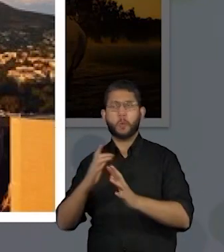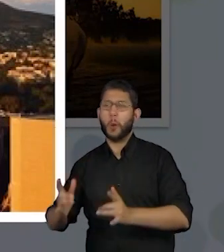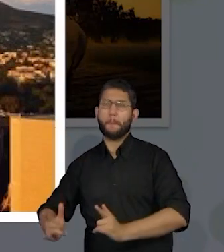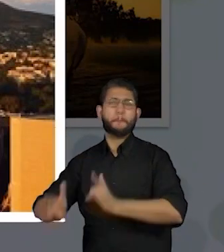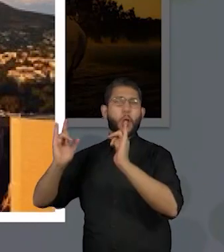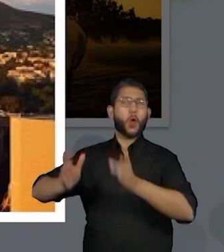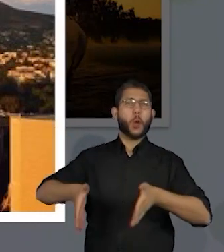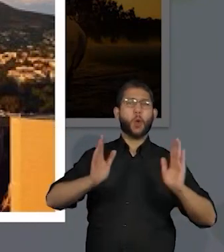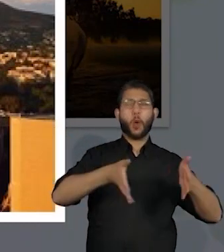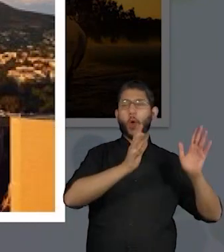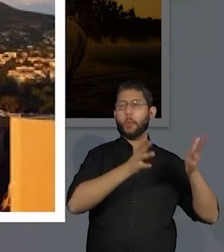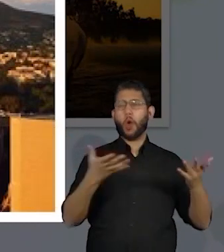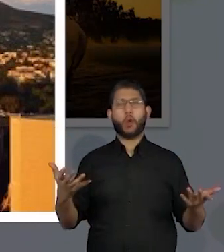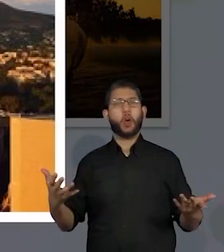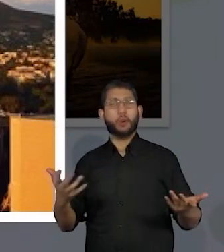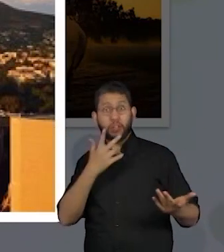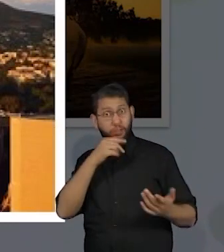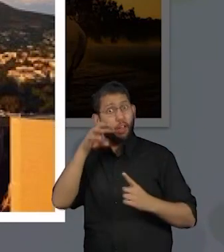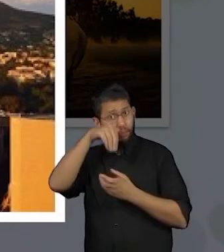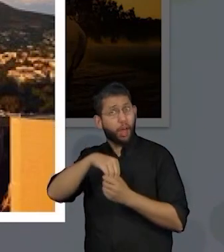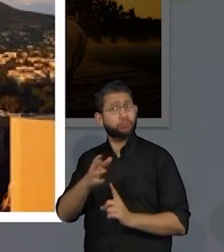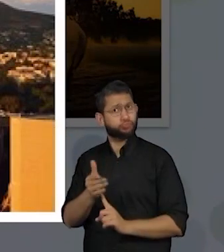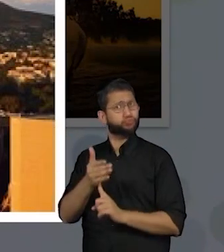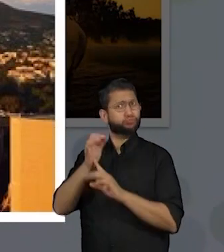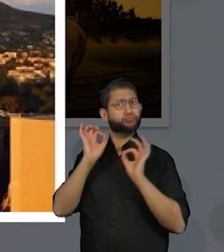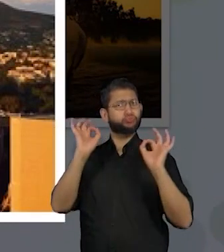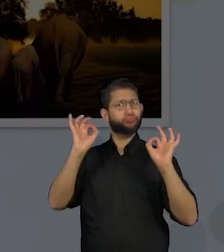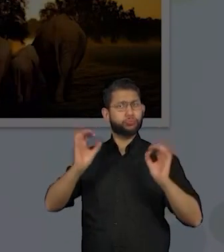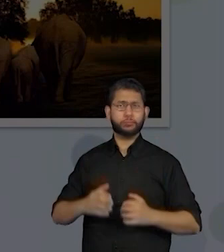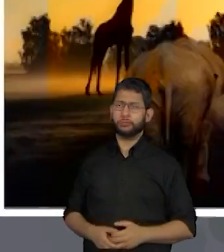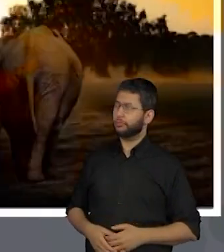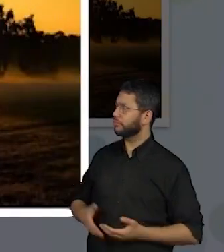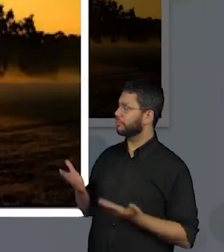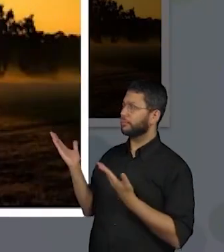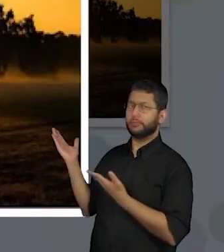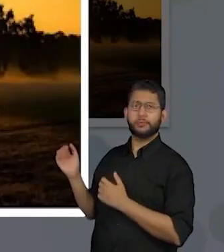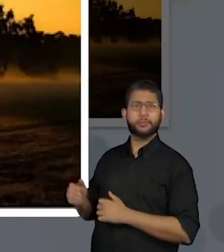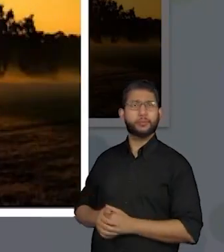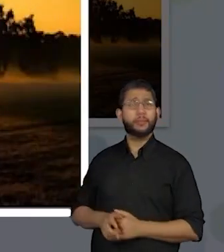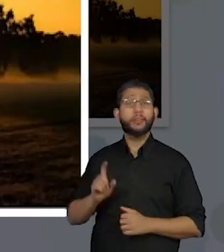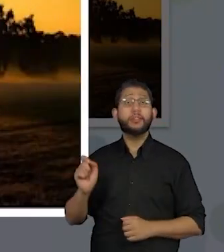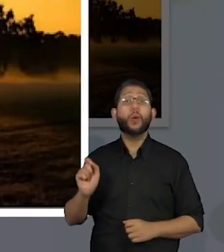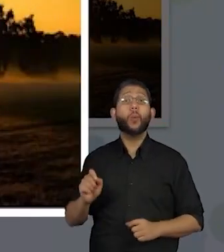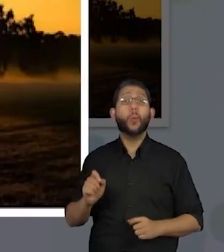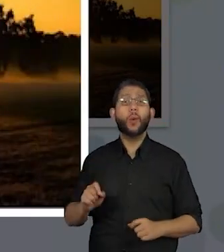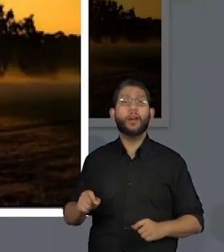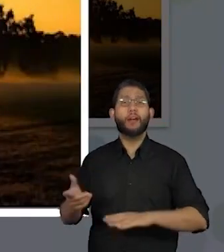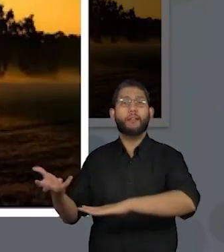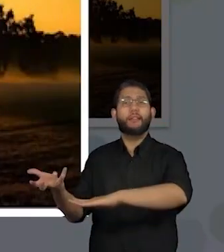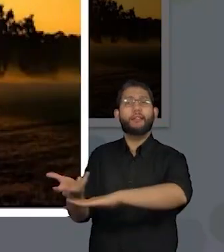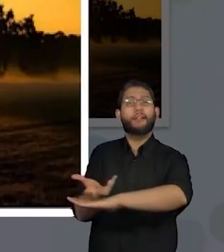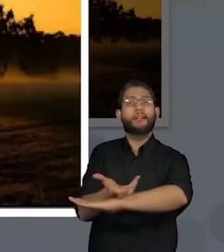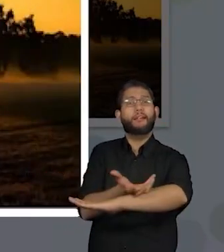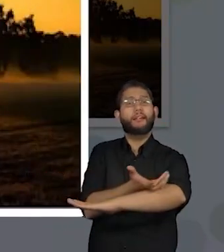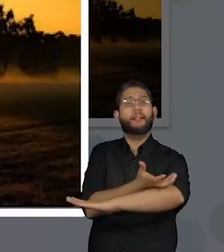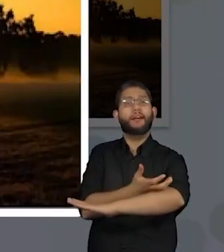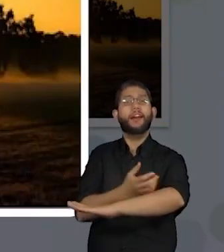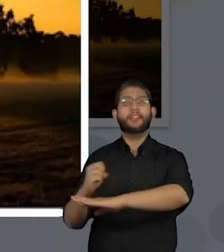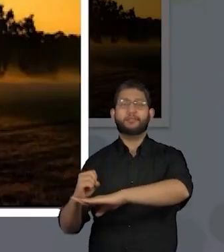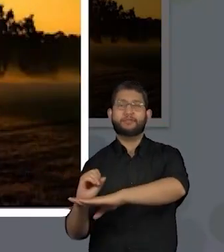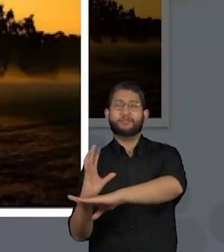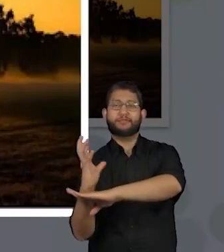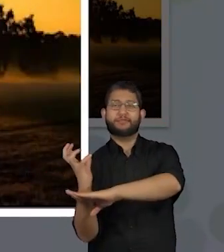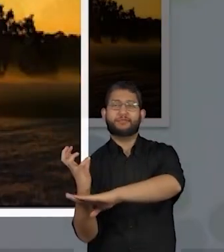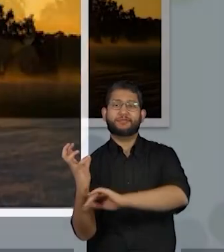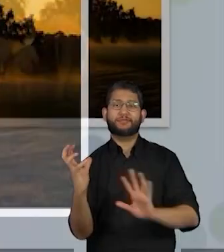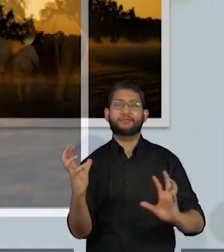desenvolvimento social, tecnológico, e ao lado nós temos aqui a savana com alguns animais de grande porte. As duas